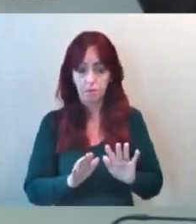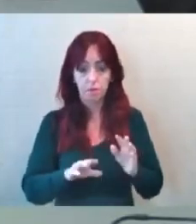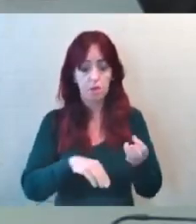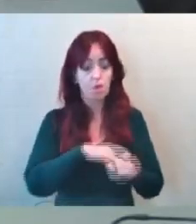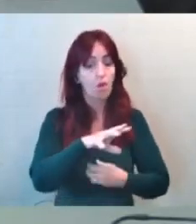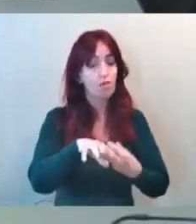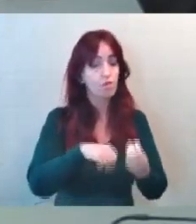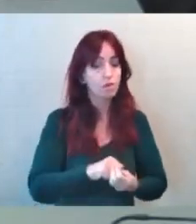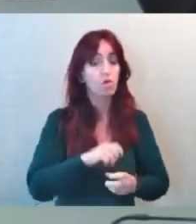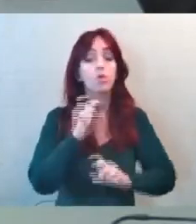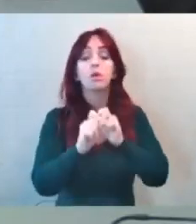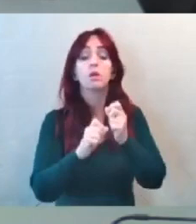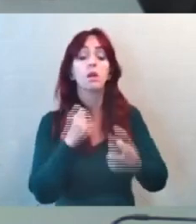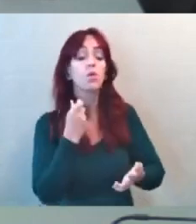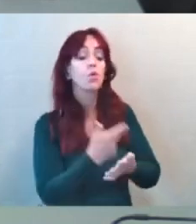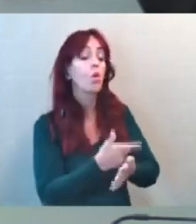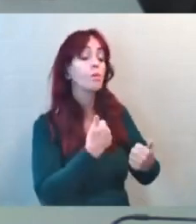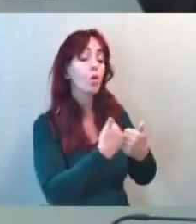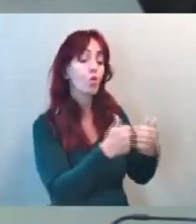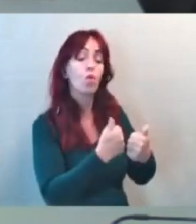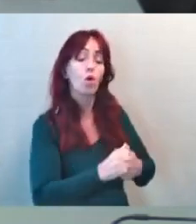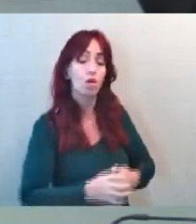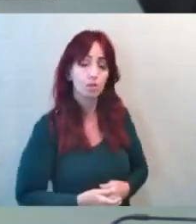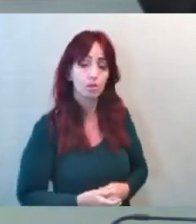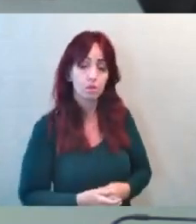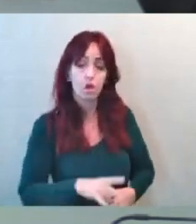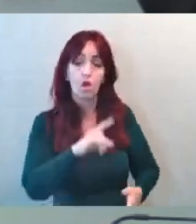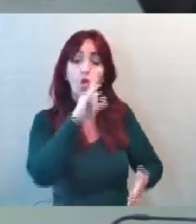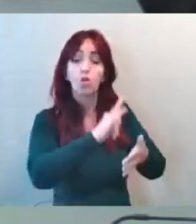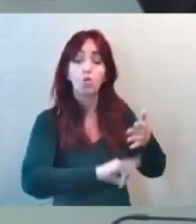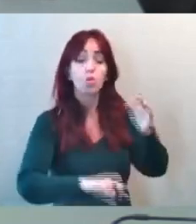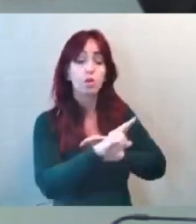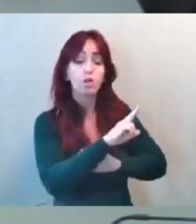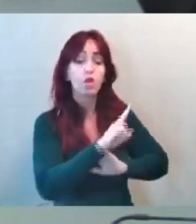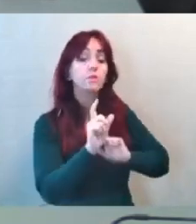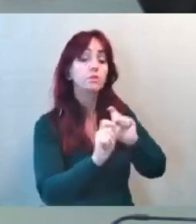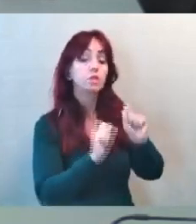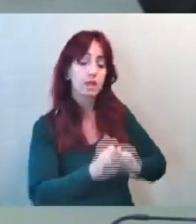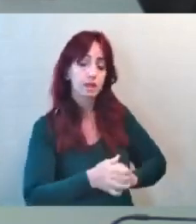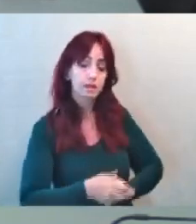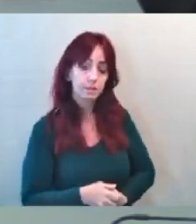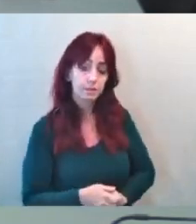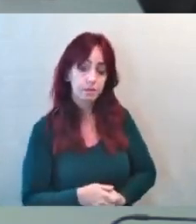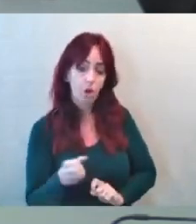comprou? A nota fiscal saiu em nome de quem? Os carros? Os novos?